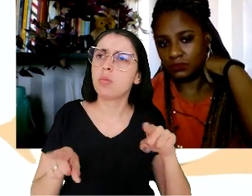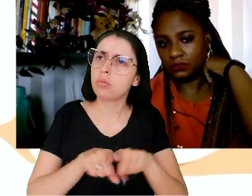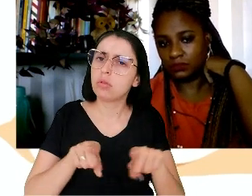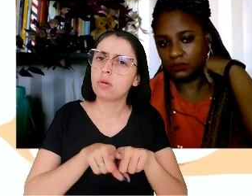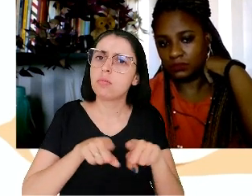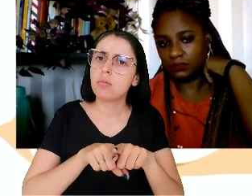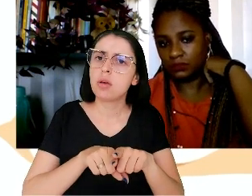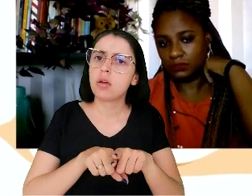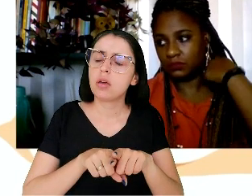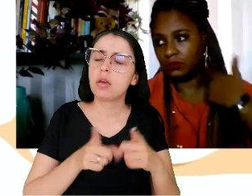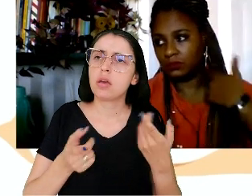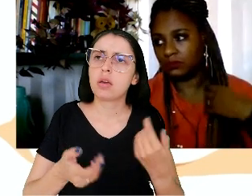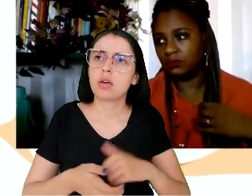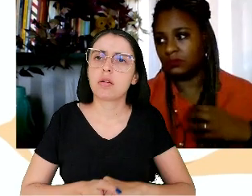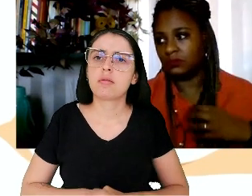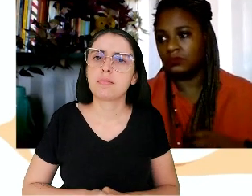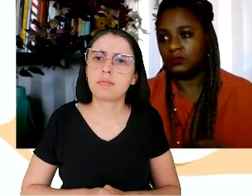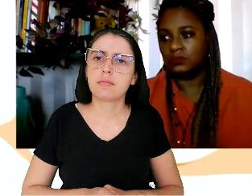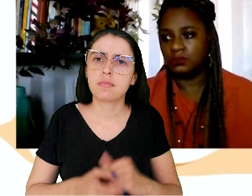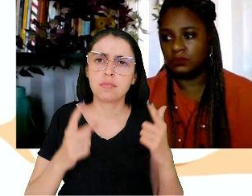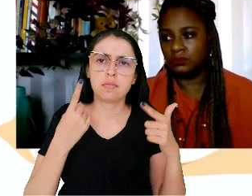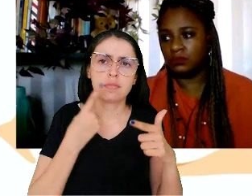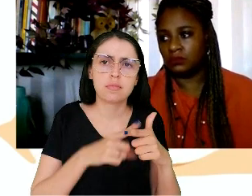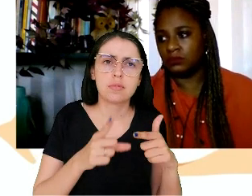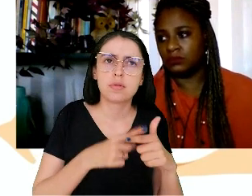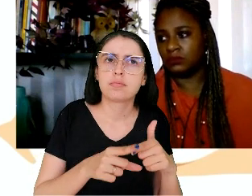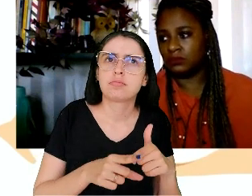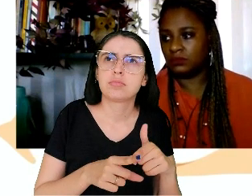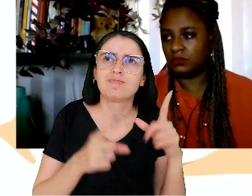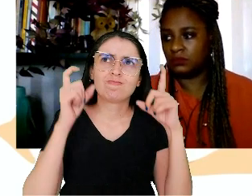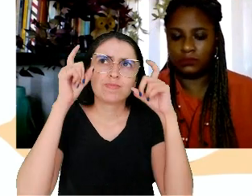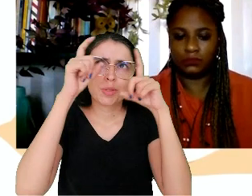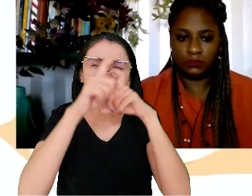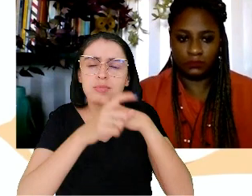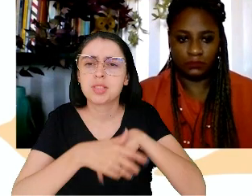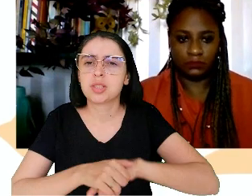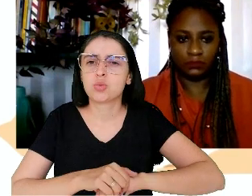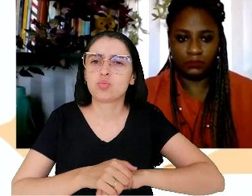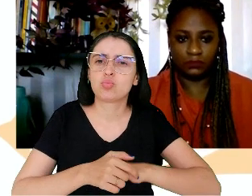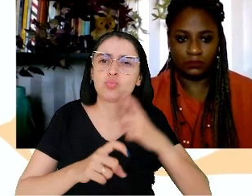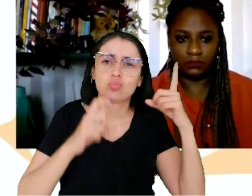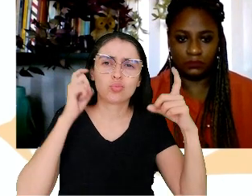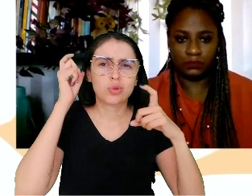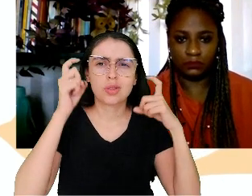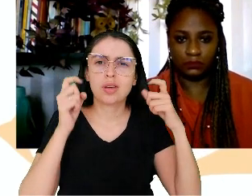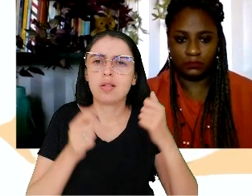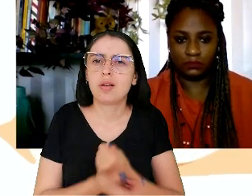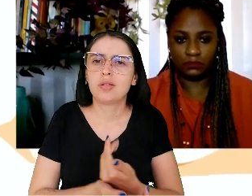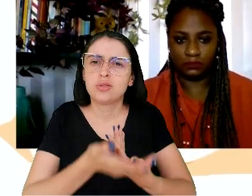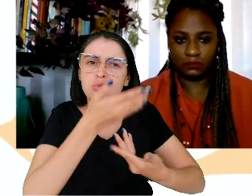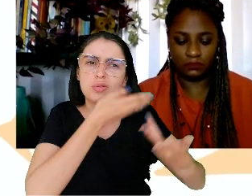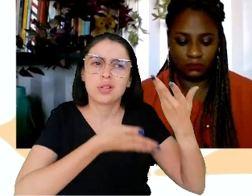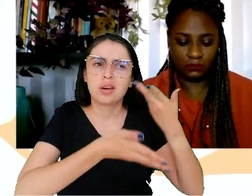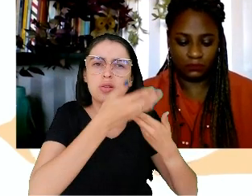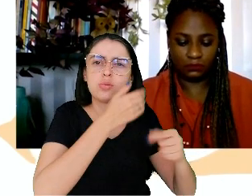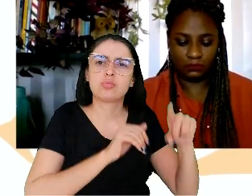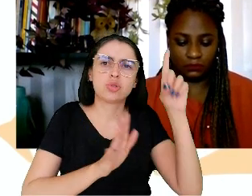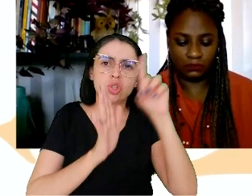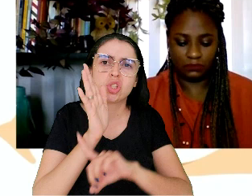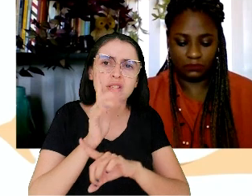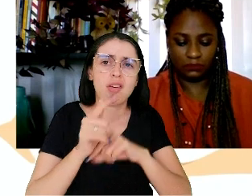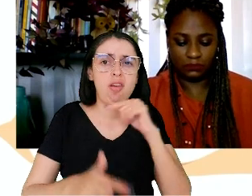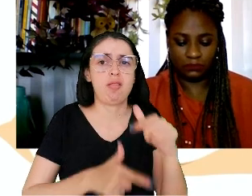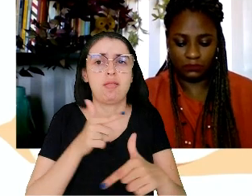também. A preocupação com o retrocesso, com as questões de direito trabalhista, também eu